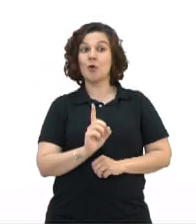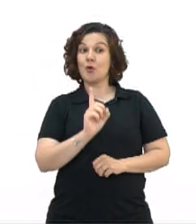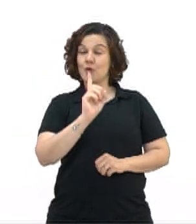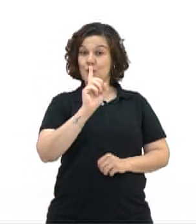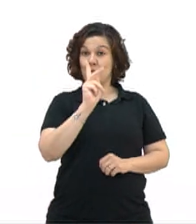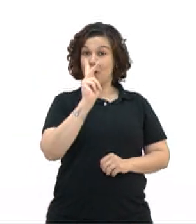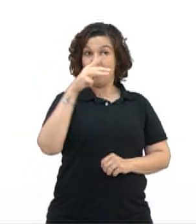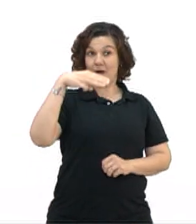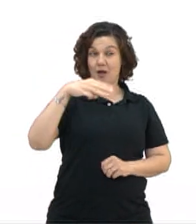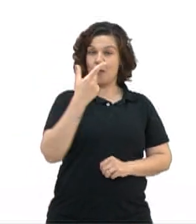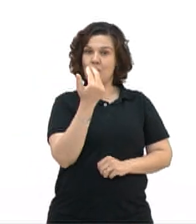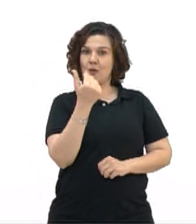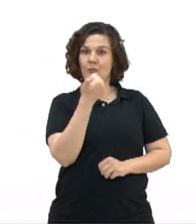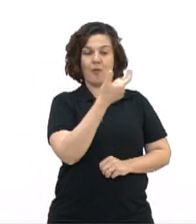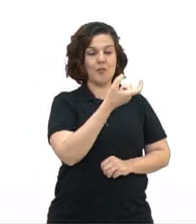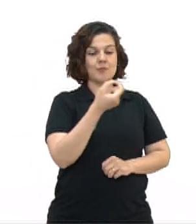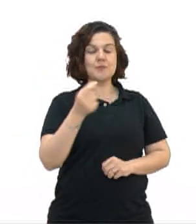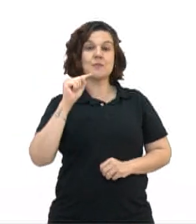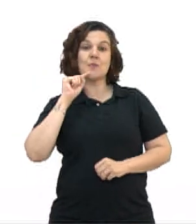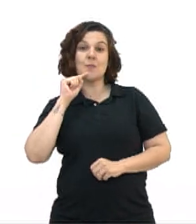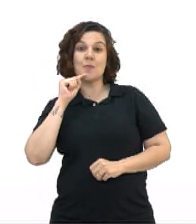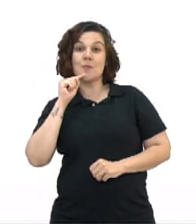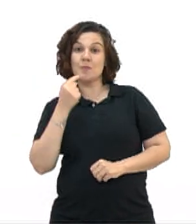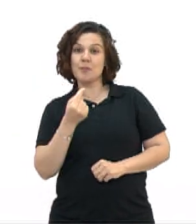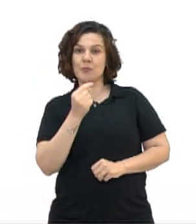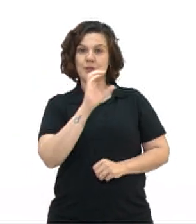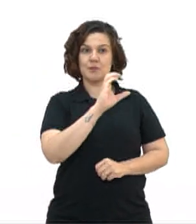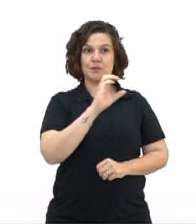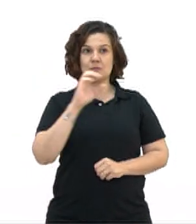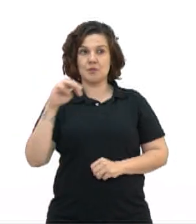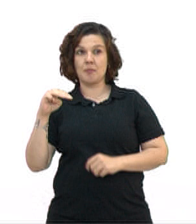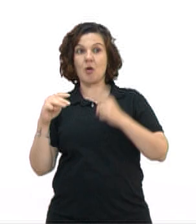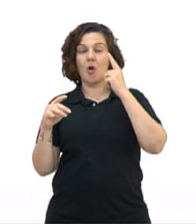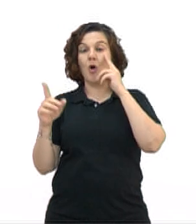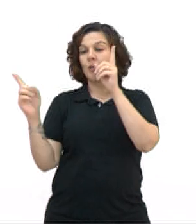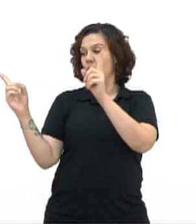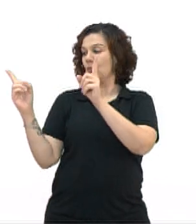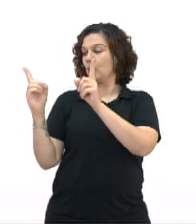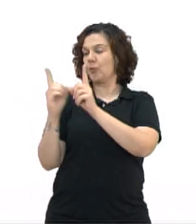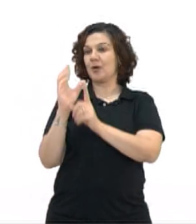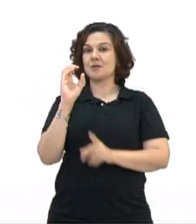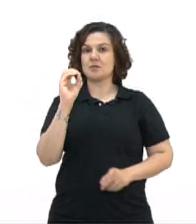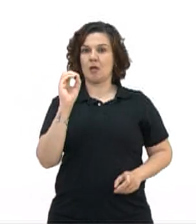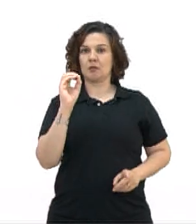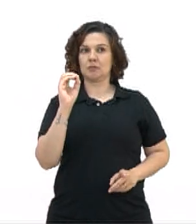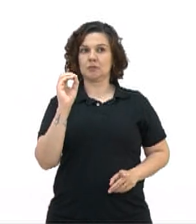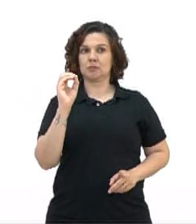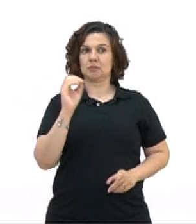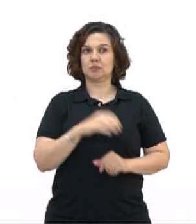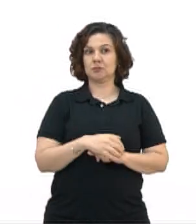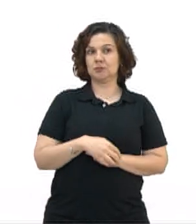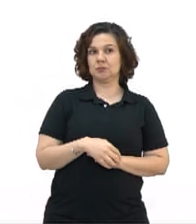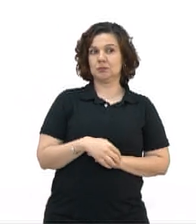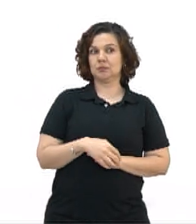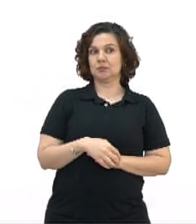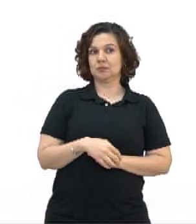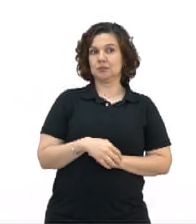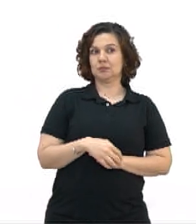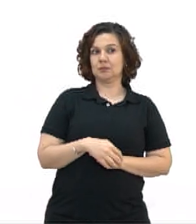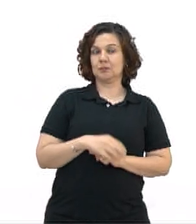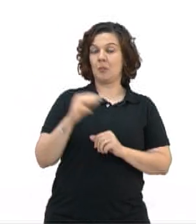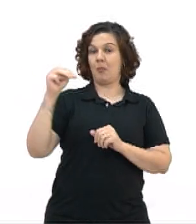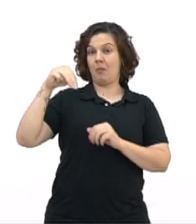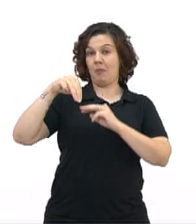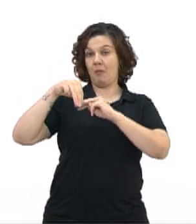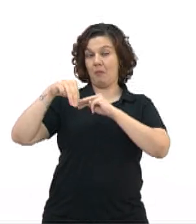mil centímetros. E observe a quantidade de zeros que desaparecem. Ó. Quando temos um número que está